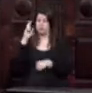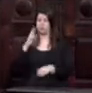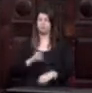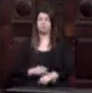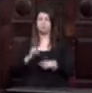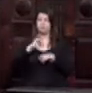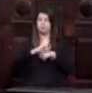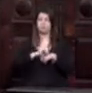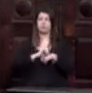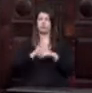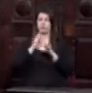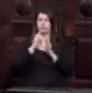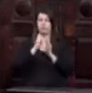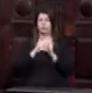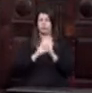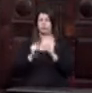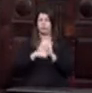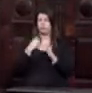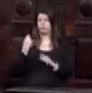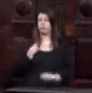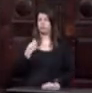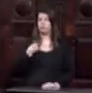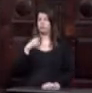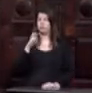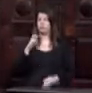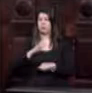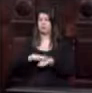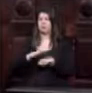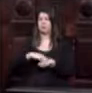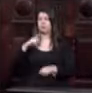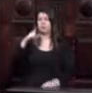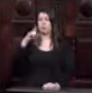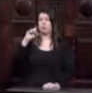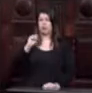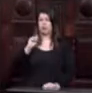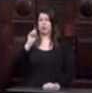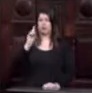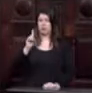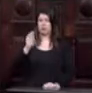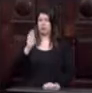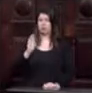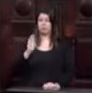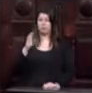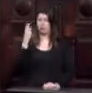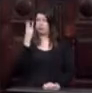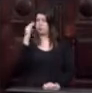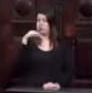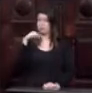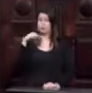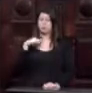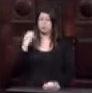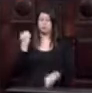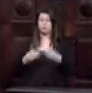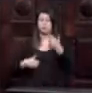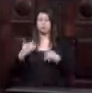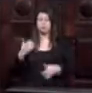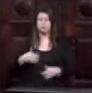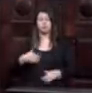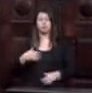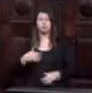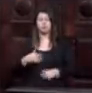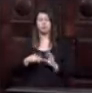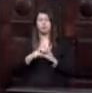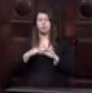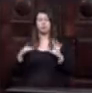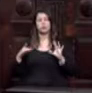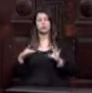sobre a mesa requerimento de destaque a emenda ativa número 5, de autoria da bancada do PSDB, para discutir 3 minutos, por deliberação